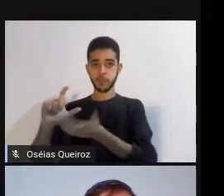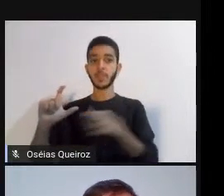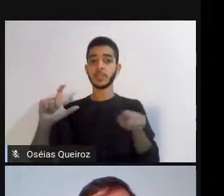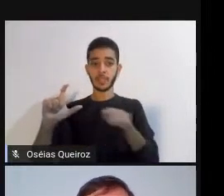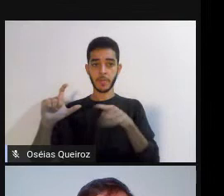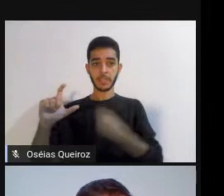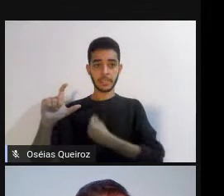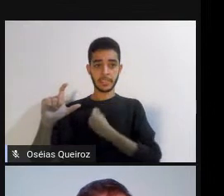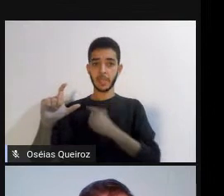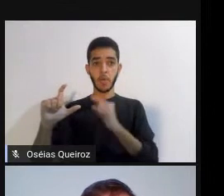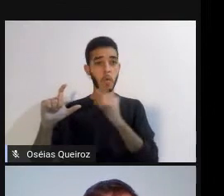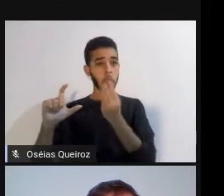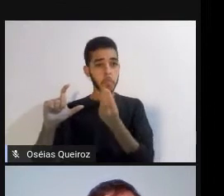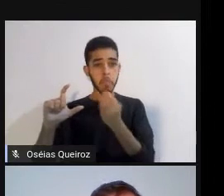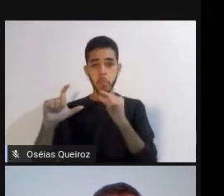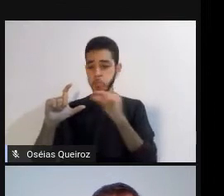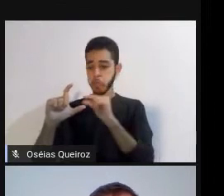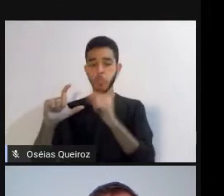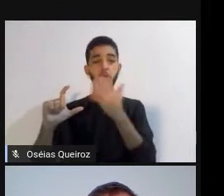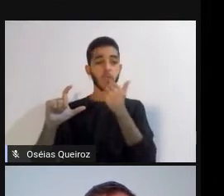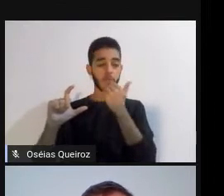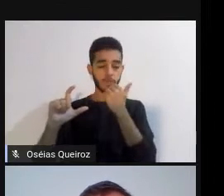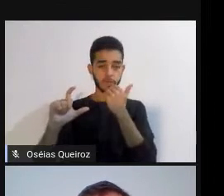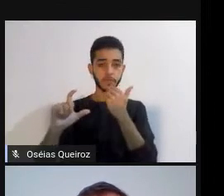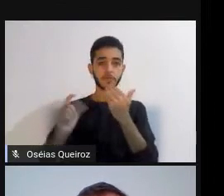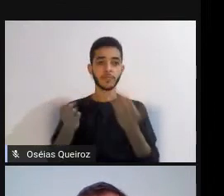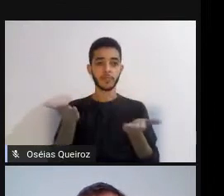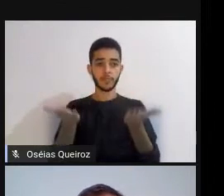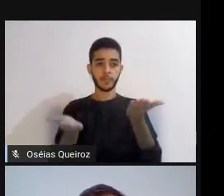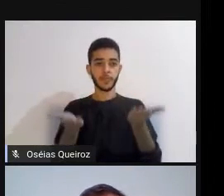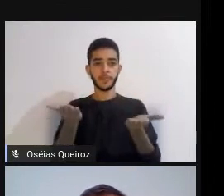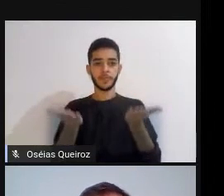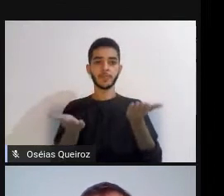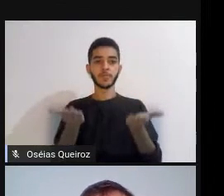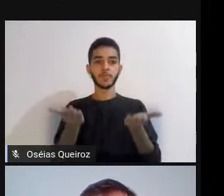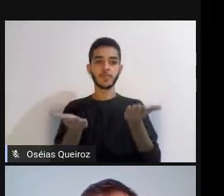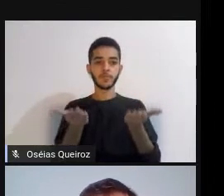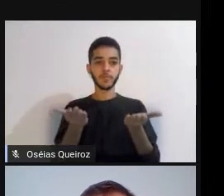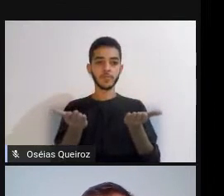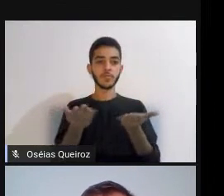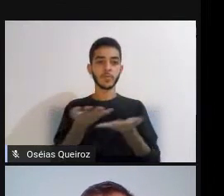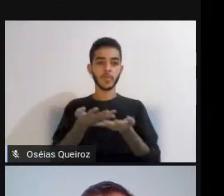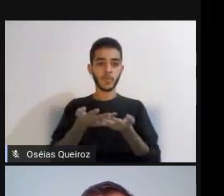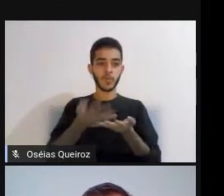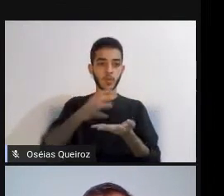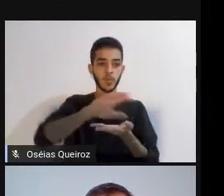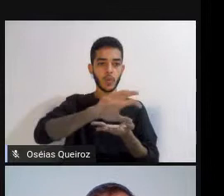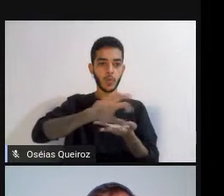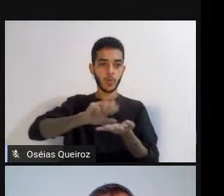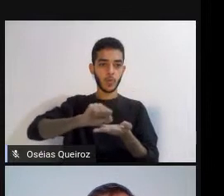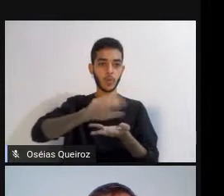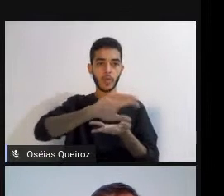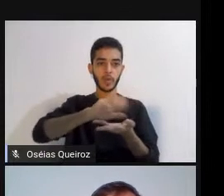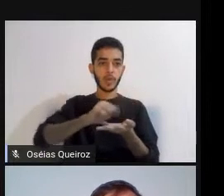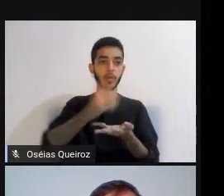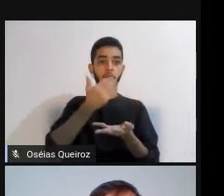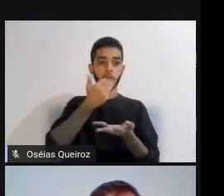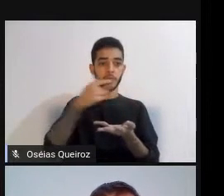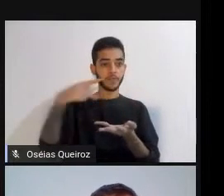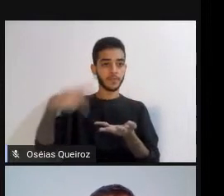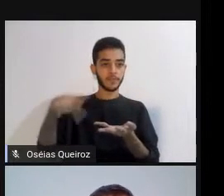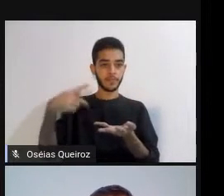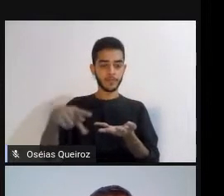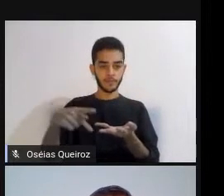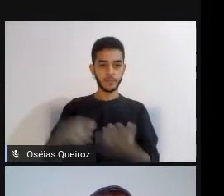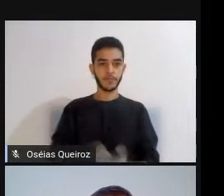concentração de microplástico. Isso também está relacionado à eficiência de filtragem desses organismos. Então, esses padrões